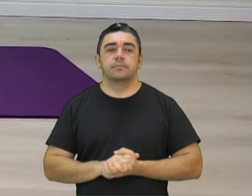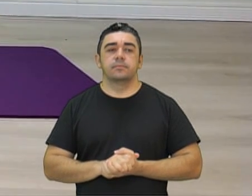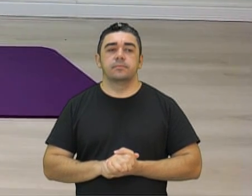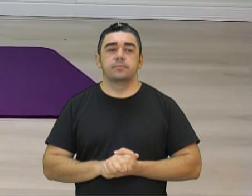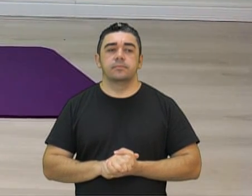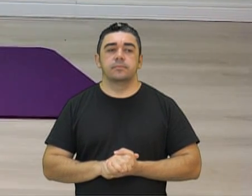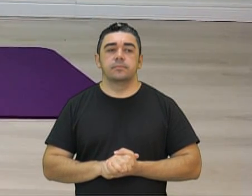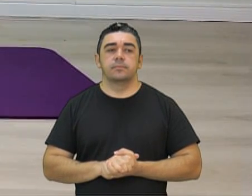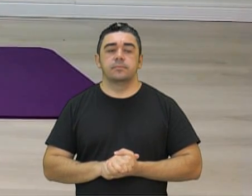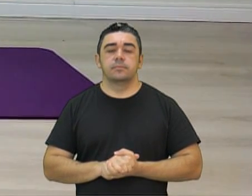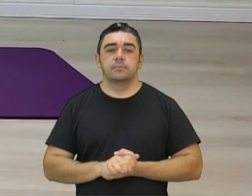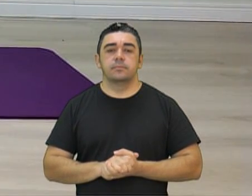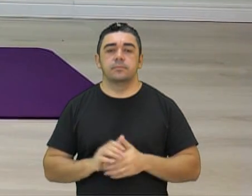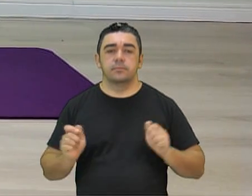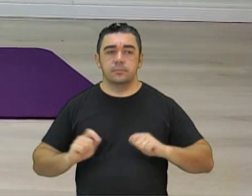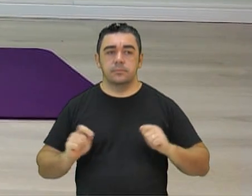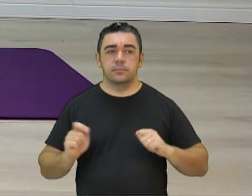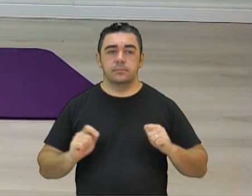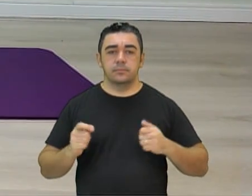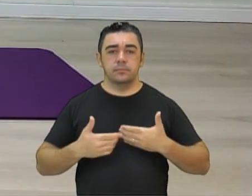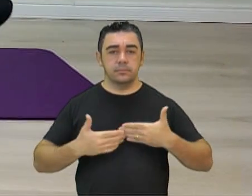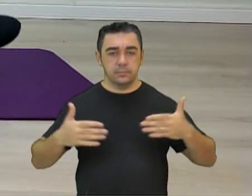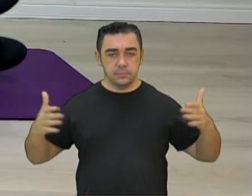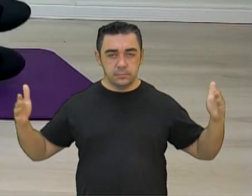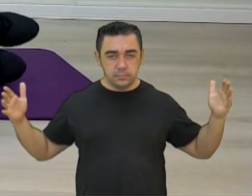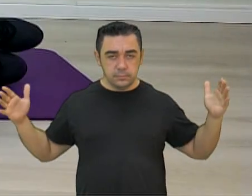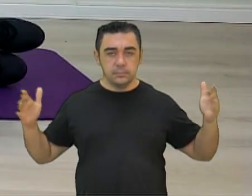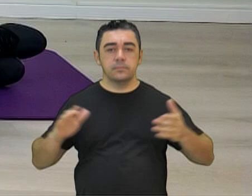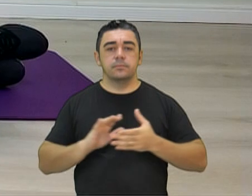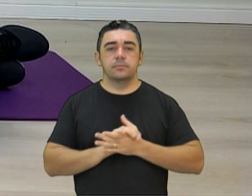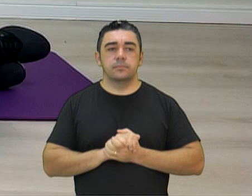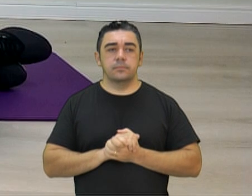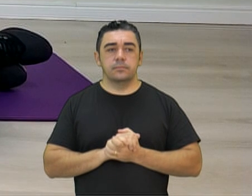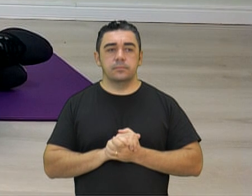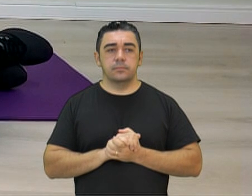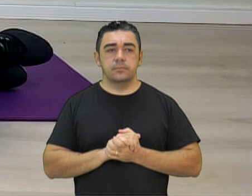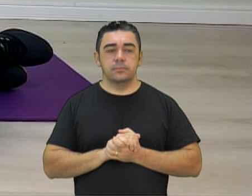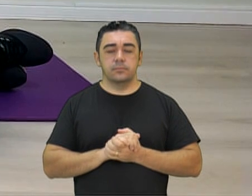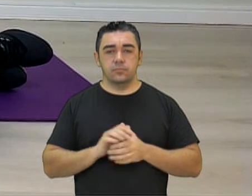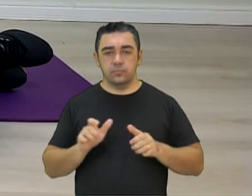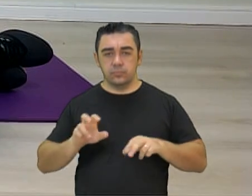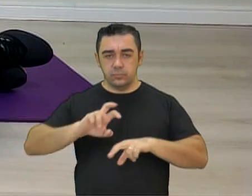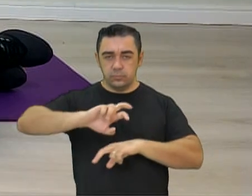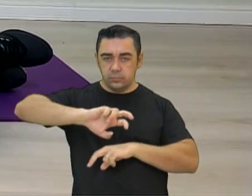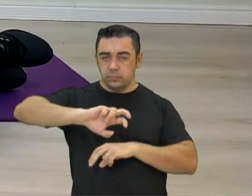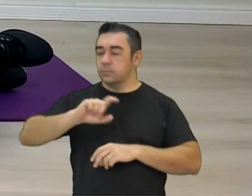Abraça os braços os braços na lateral. Deixa a perna um pouquinho aqui.